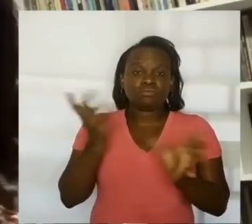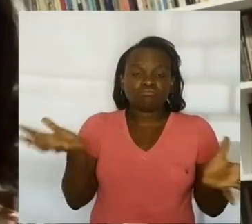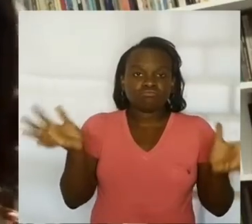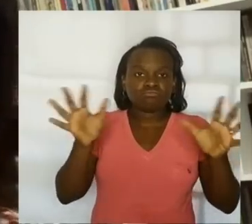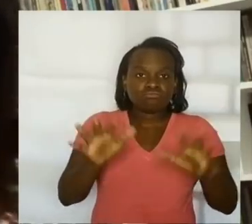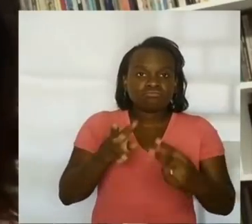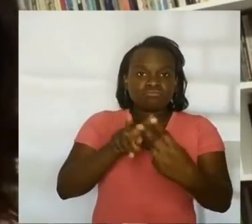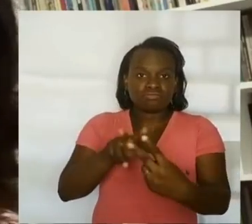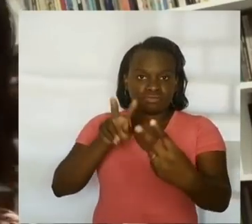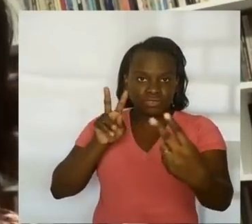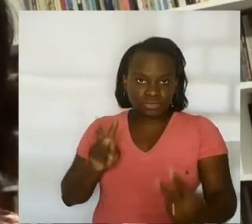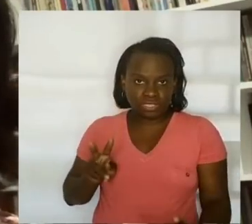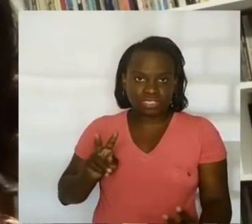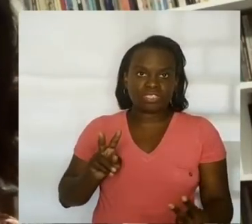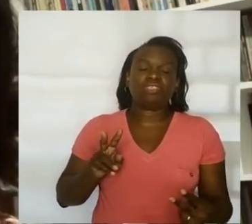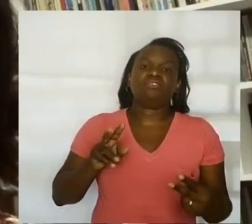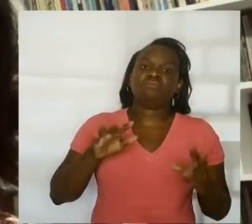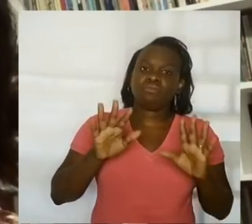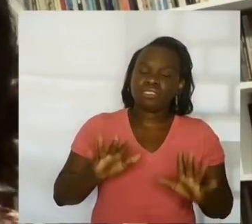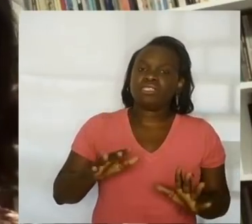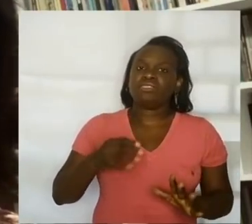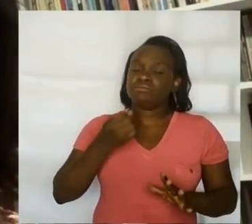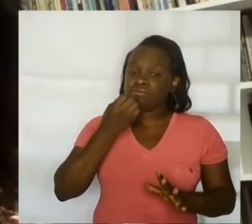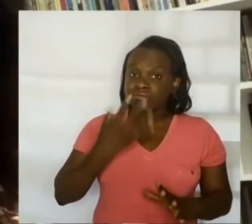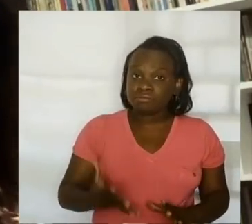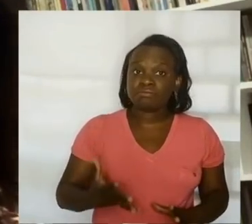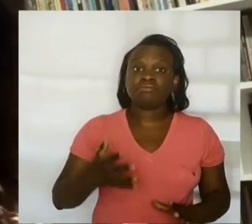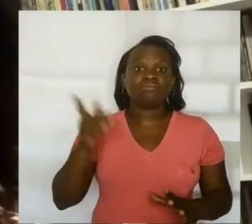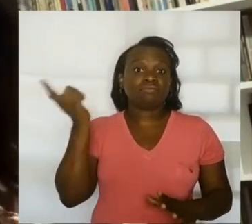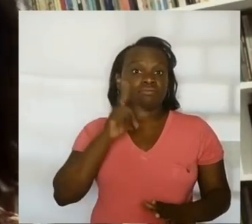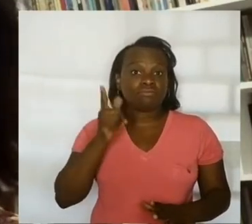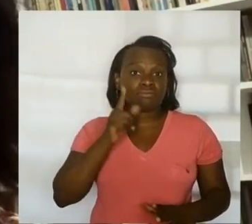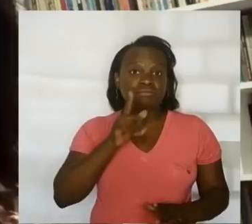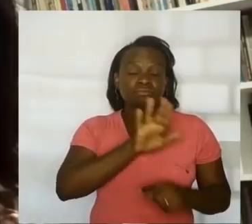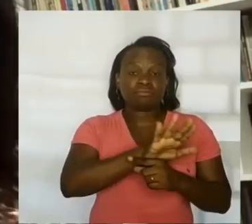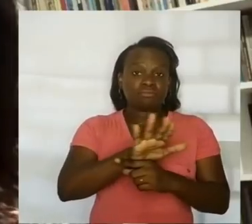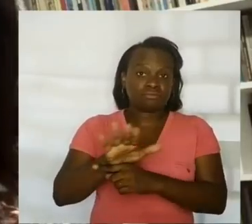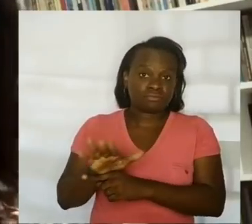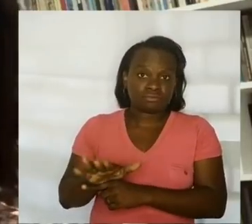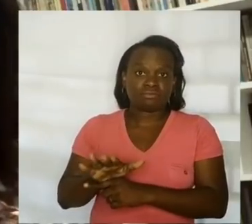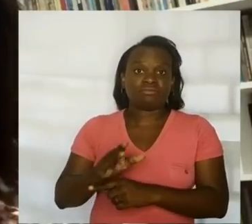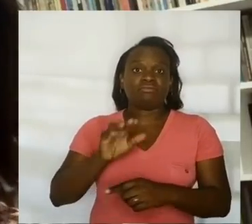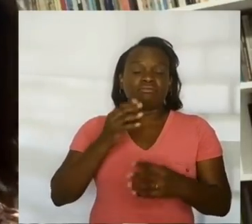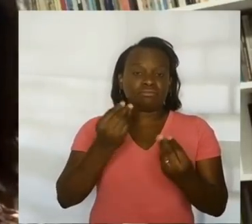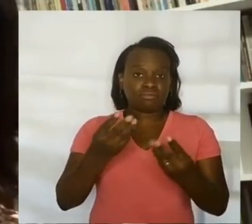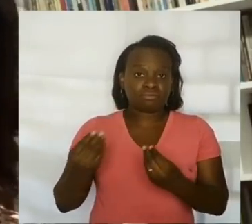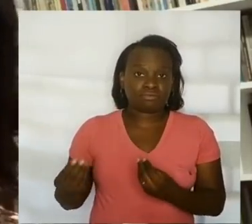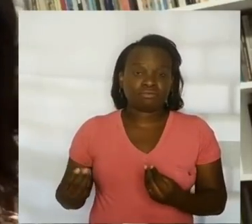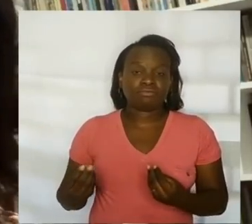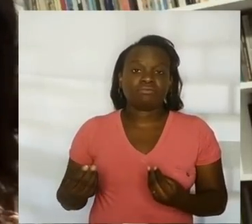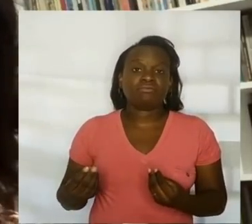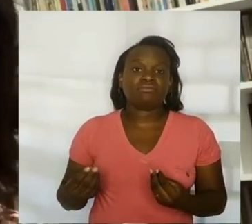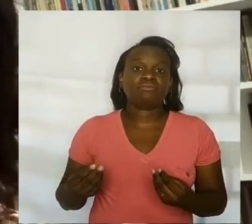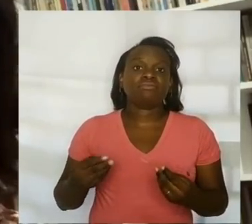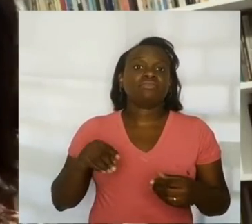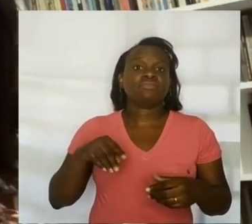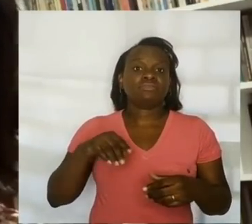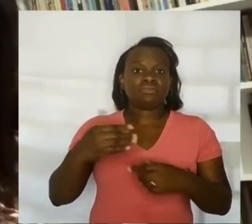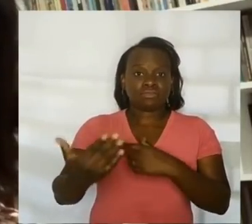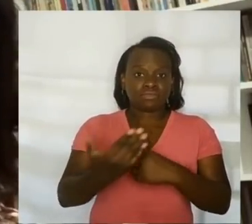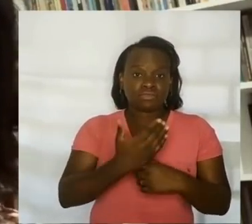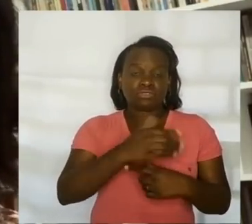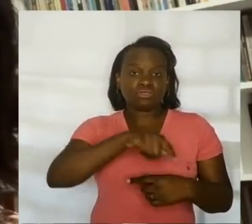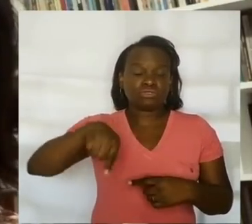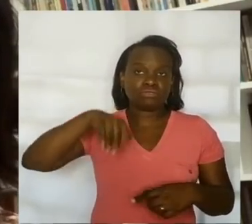encontro virtual, infelizmente, mas que possa nos trazer grandes contribuições para as